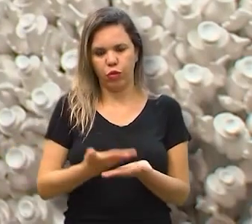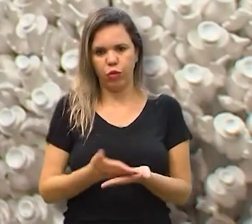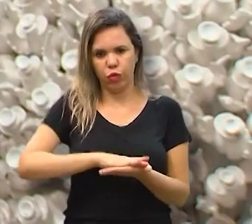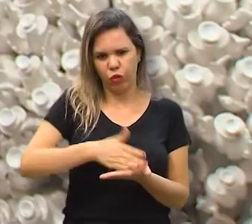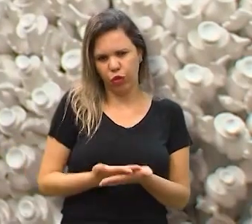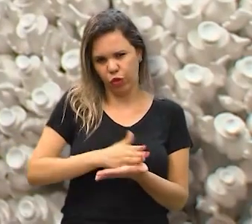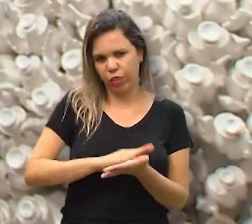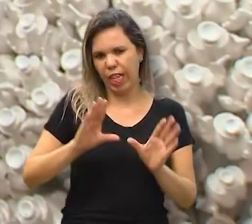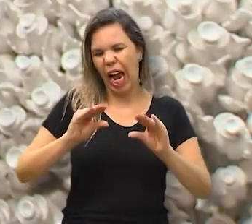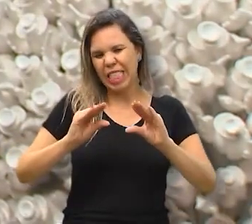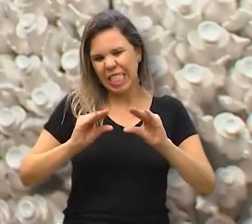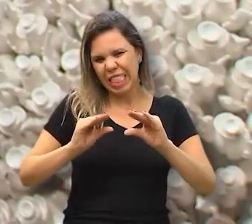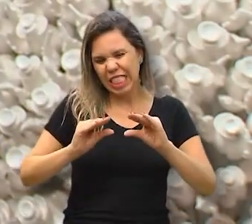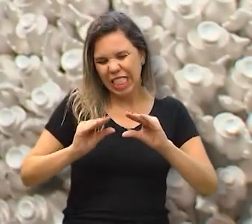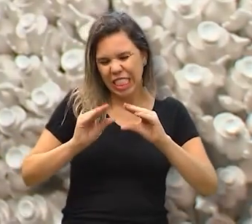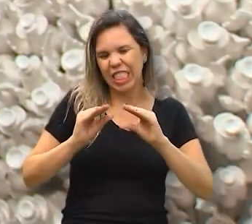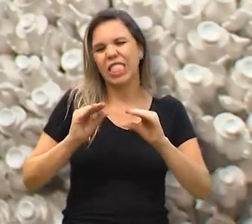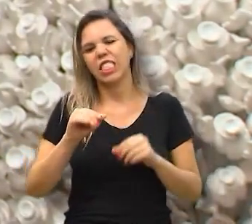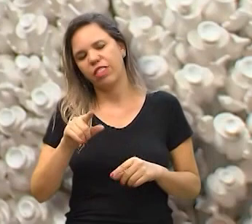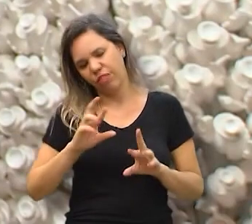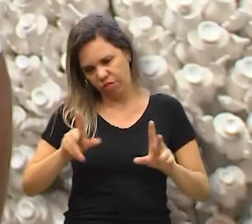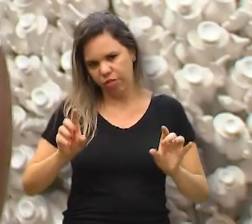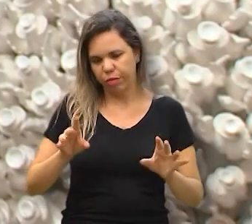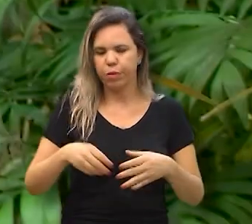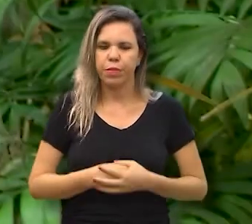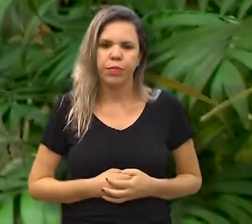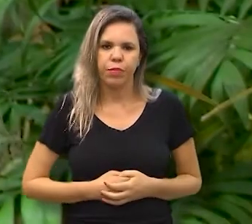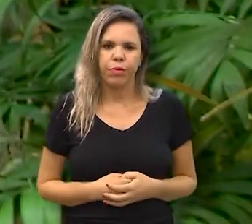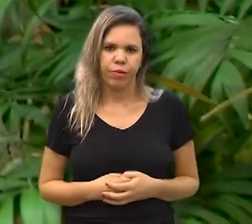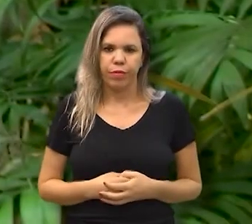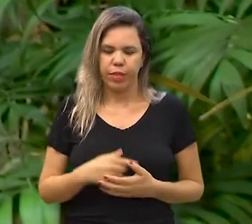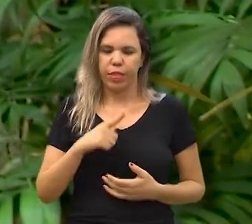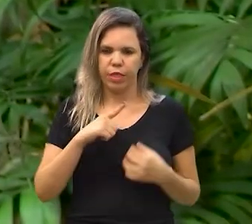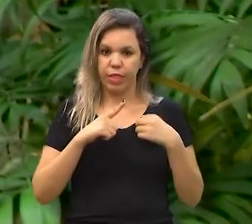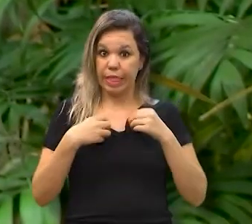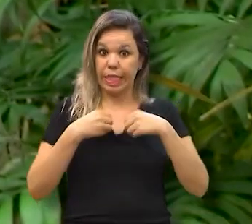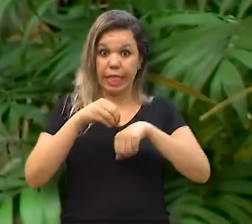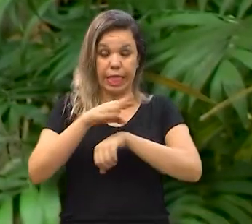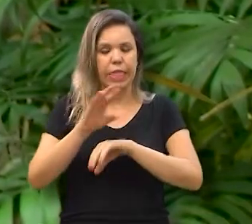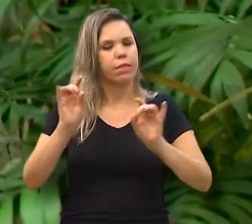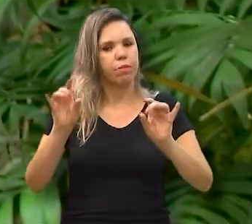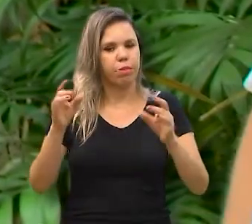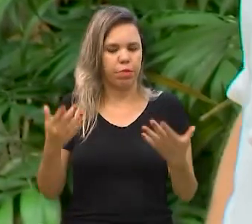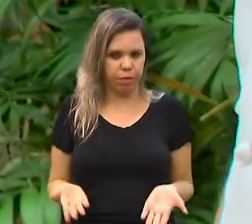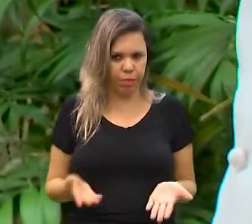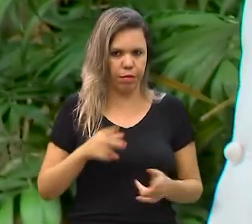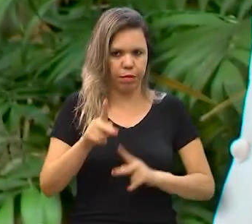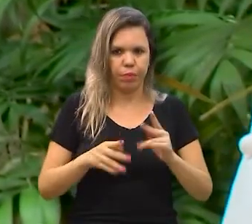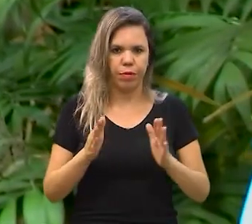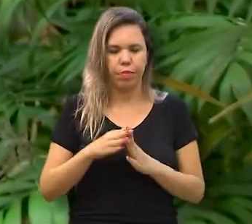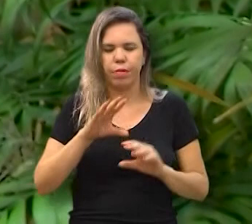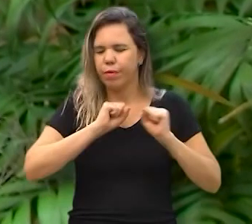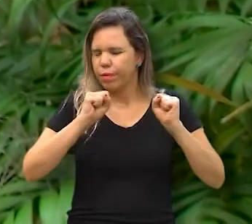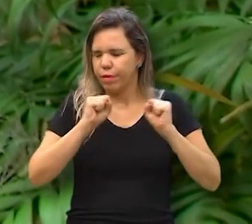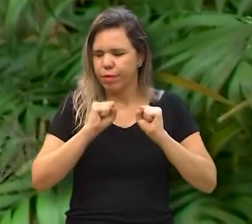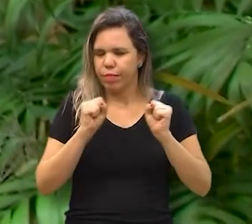vai ser um nhoque que ele vai ter uma textura crocante. Eu acho que essa é a grande diferença. E aí tem uma dica especial, porque o pessoal de